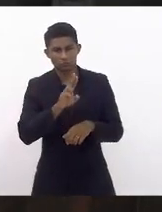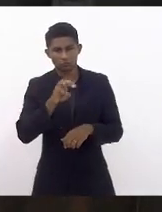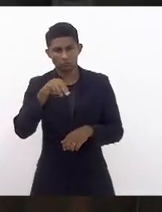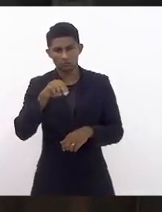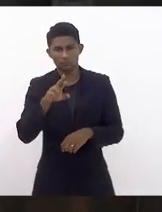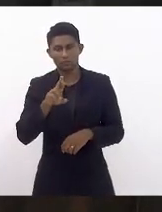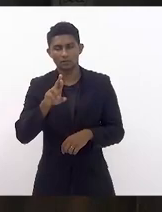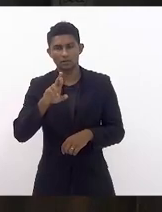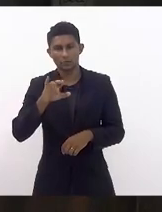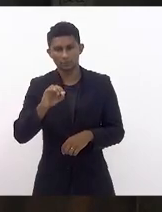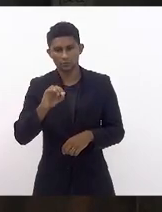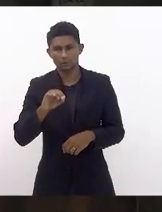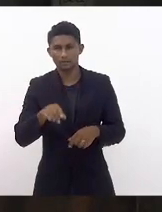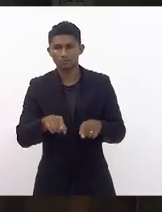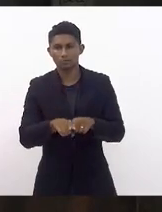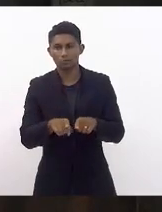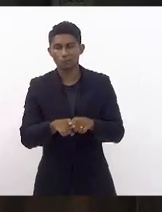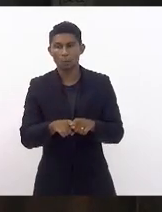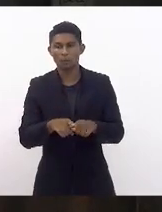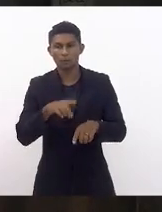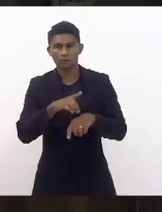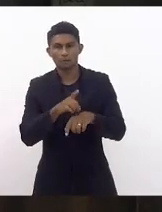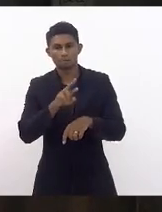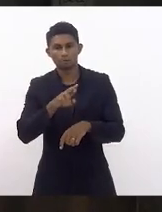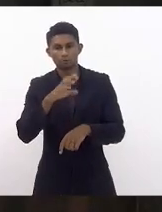da nossa querida doutora Cristiane,